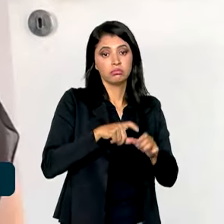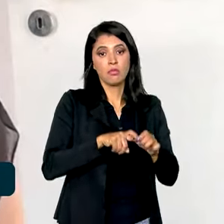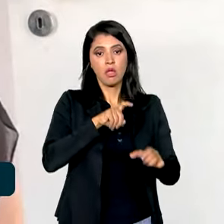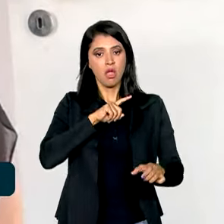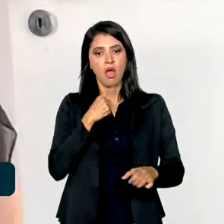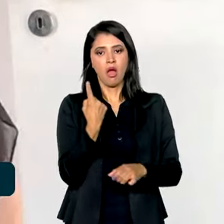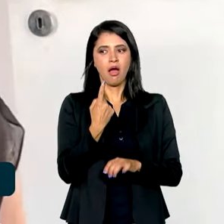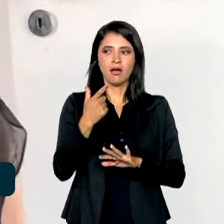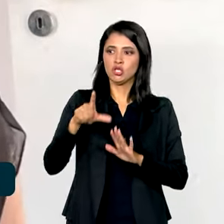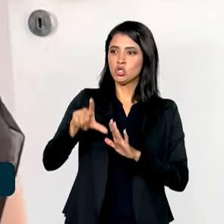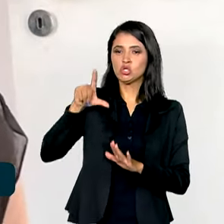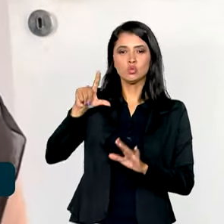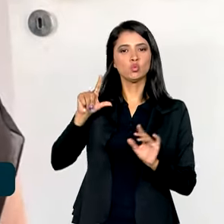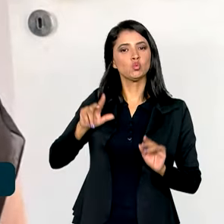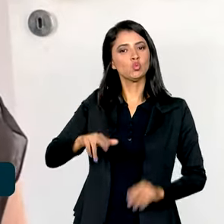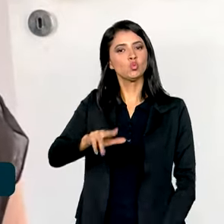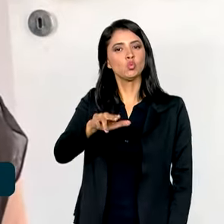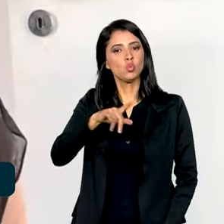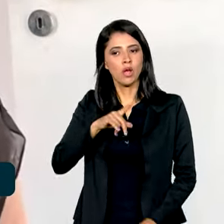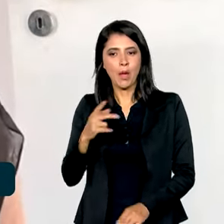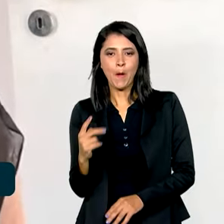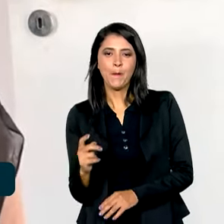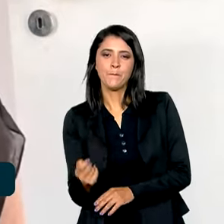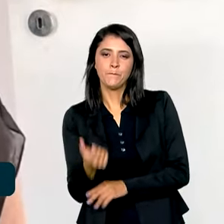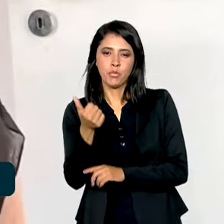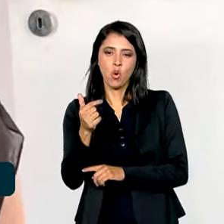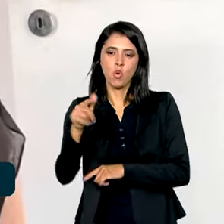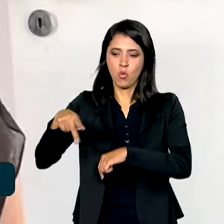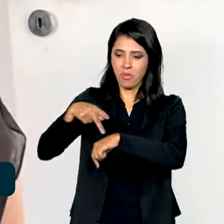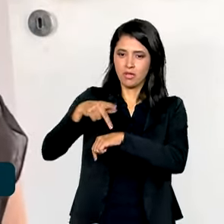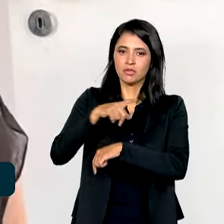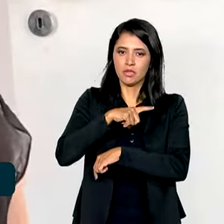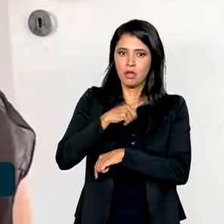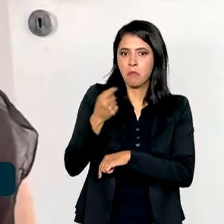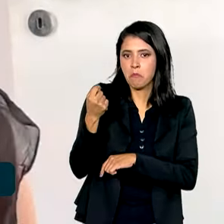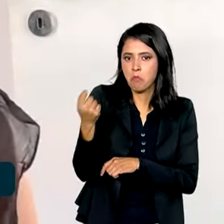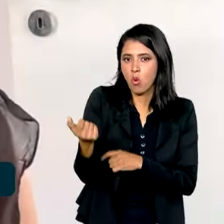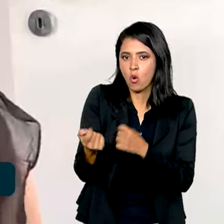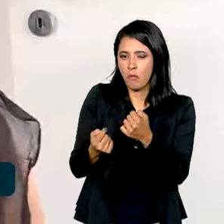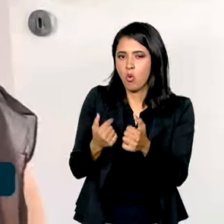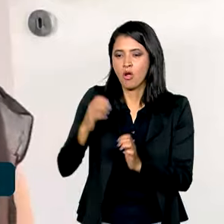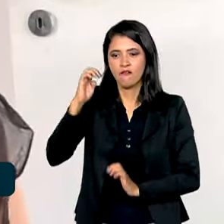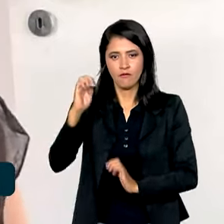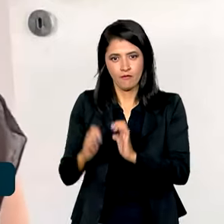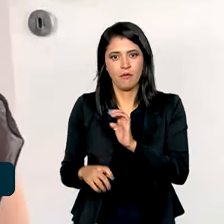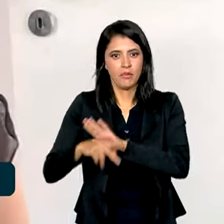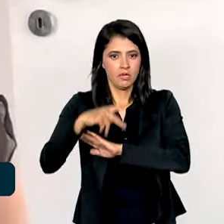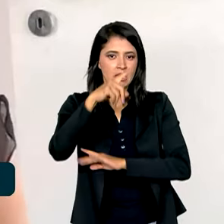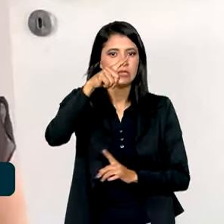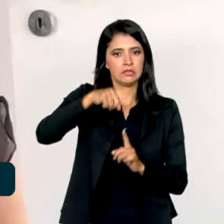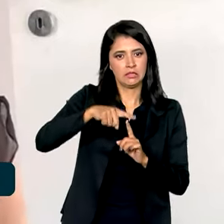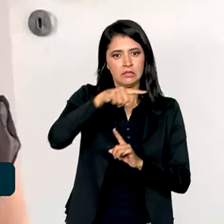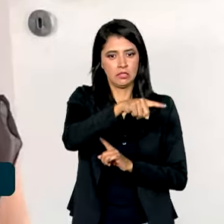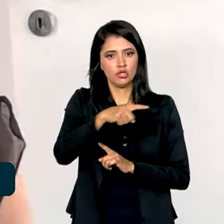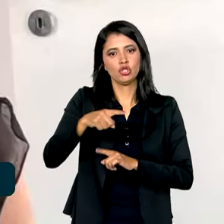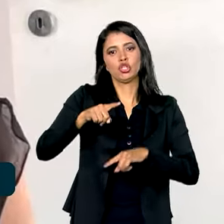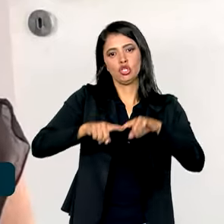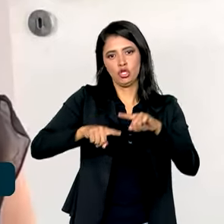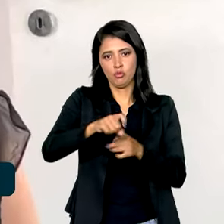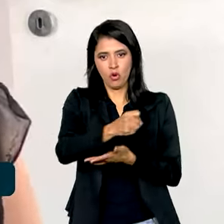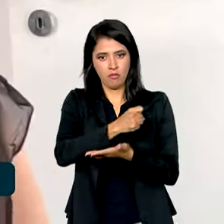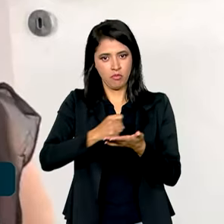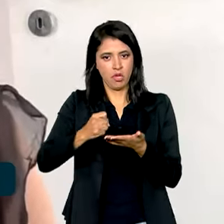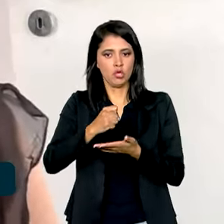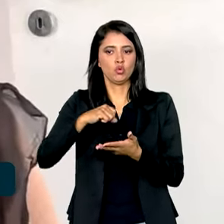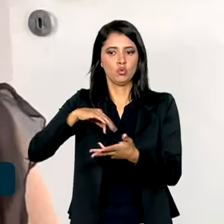Brasil nunca teve, que poucos países do mundo têm, né? São poucas as fábricas desse tipo de produto no